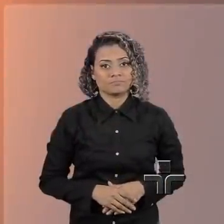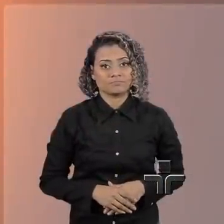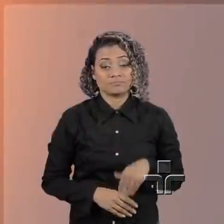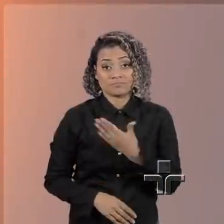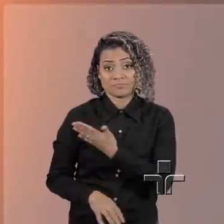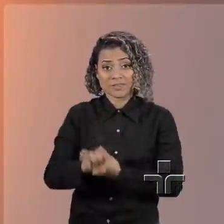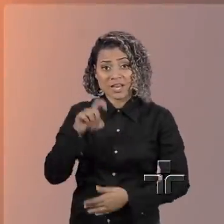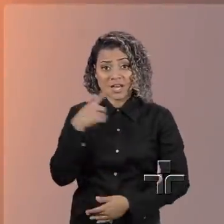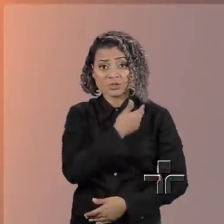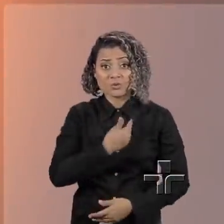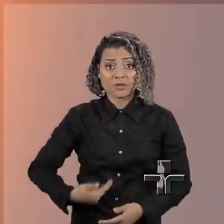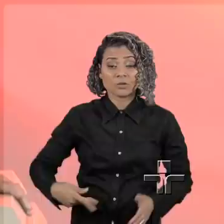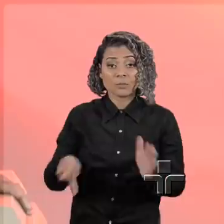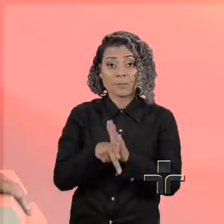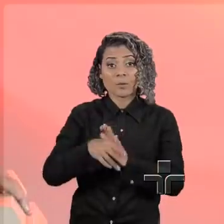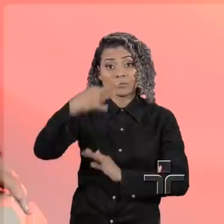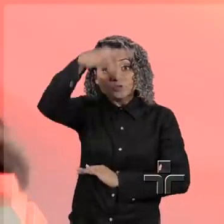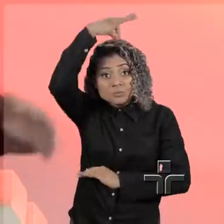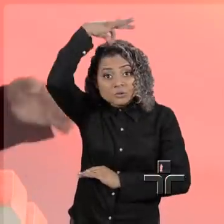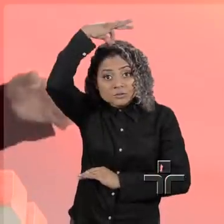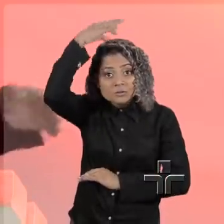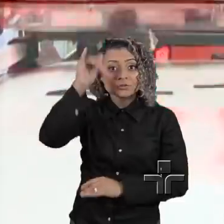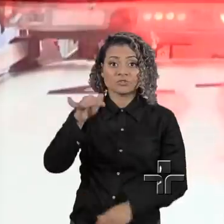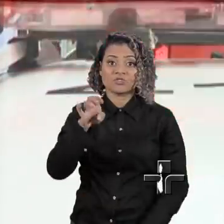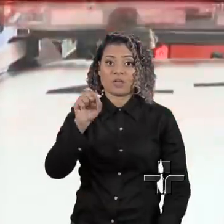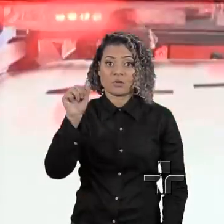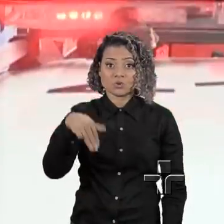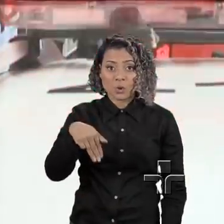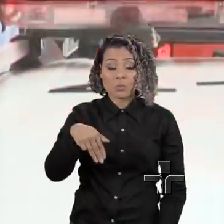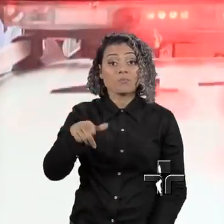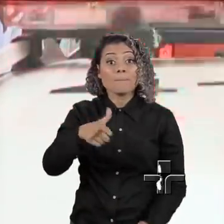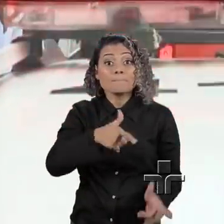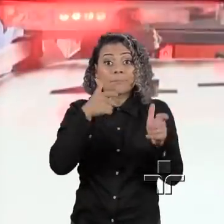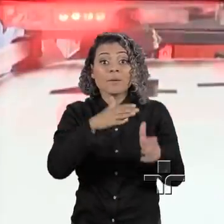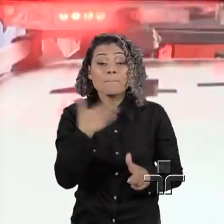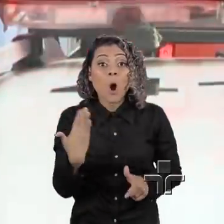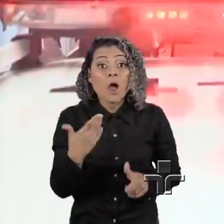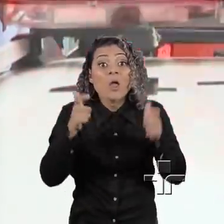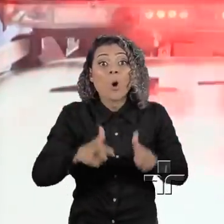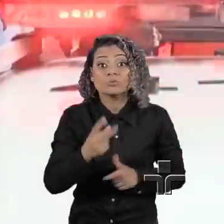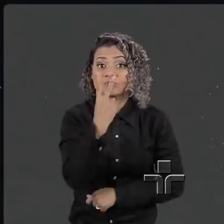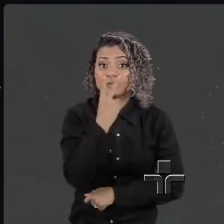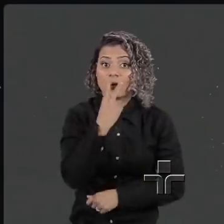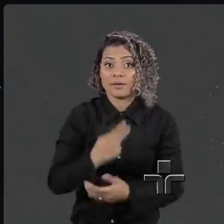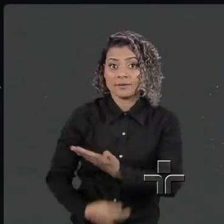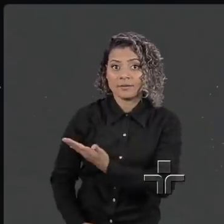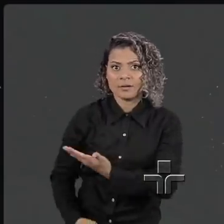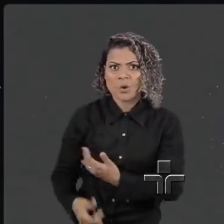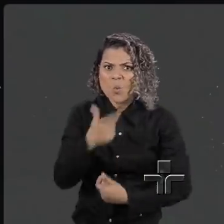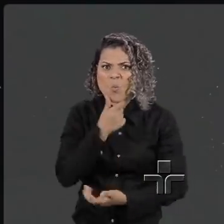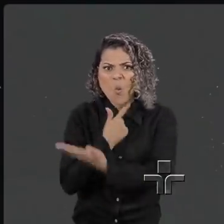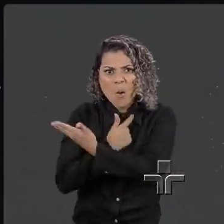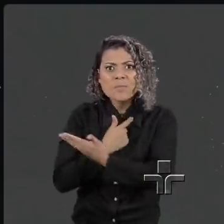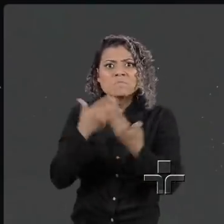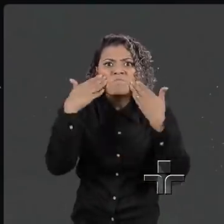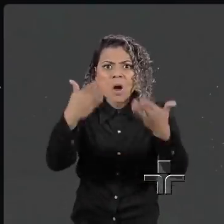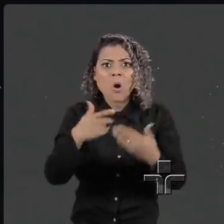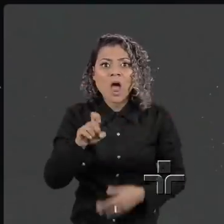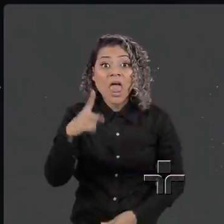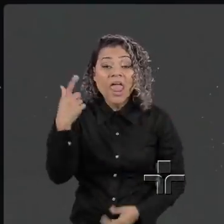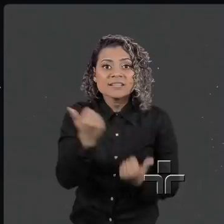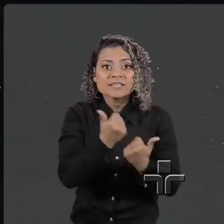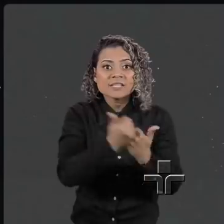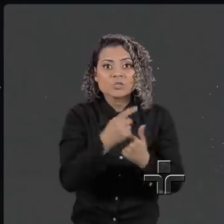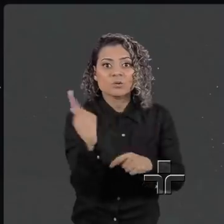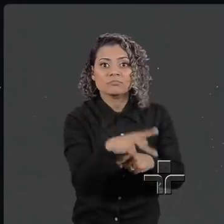O ex-governador do Espírito Santo, Gerson Camata, é morto com um tiro em Vitória. O assassino confesso é um